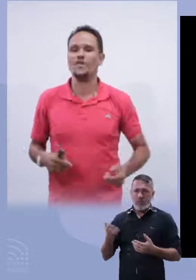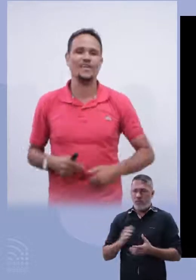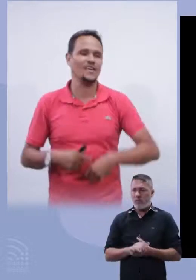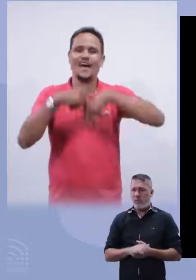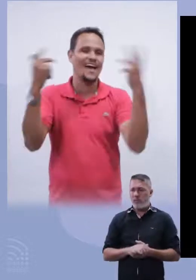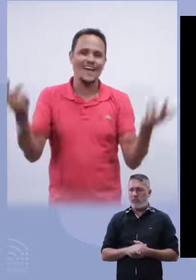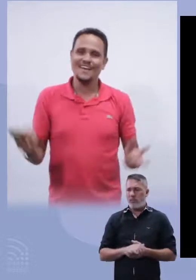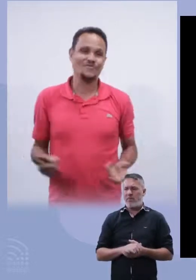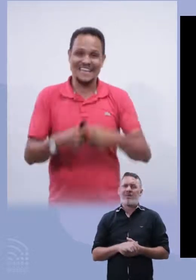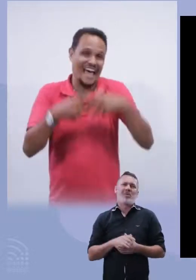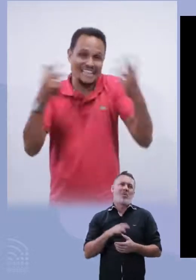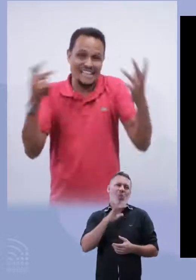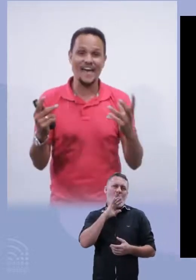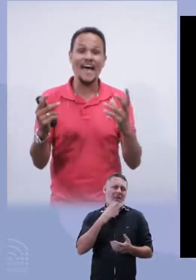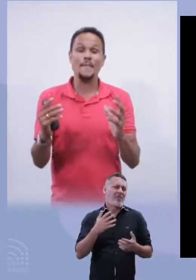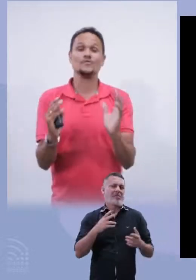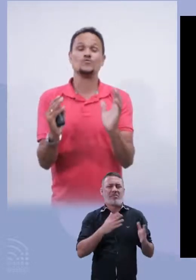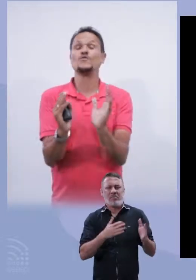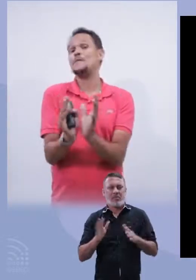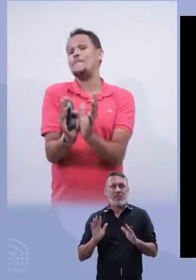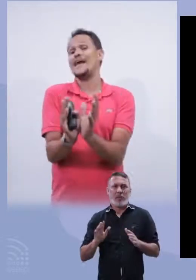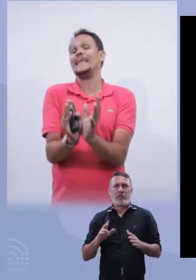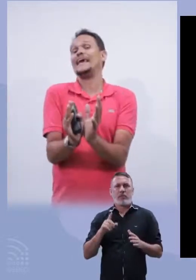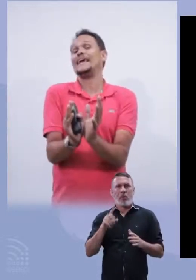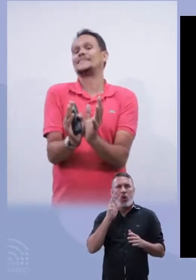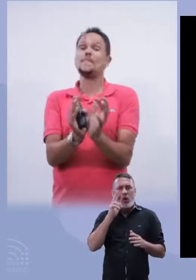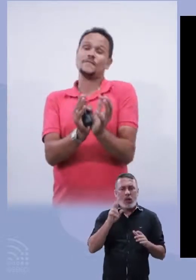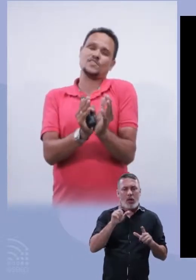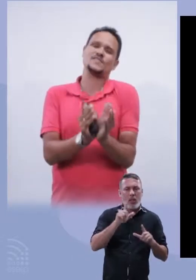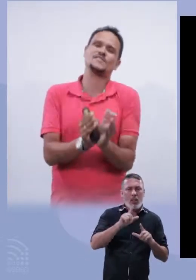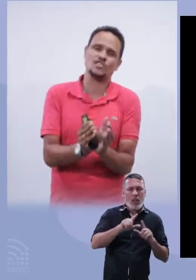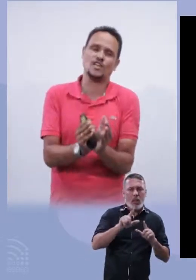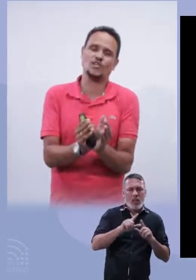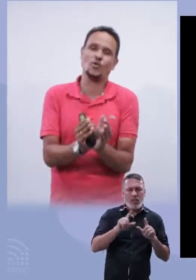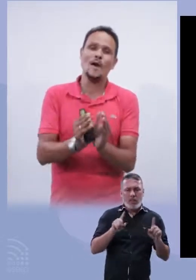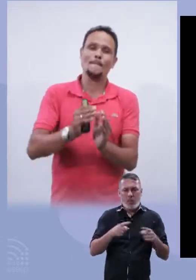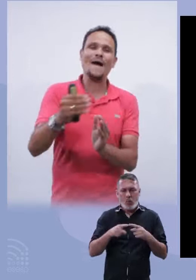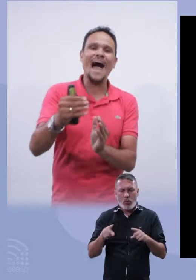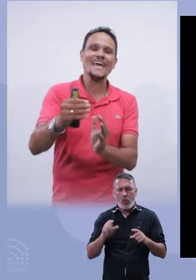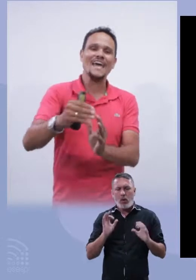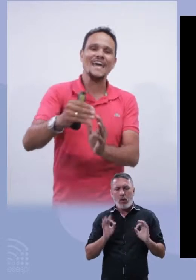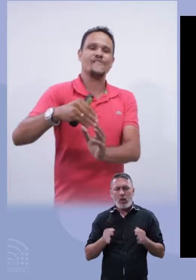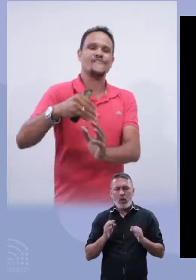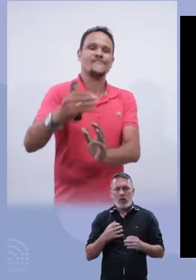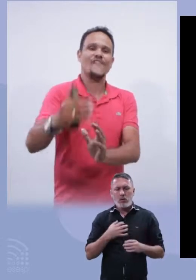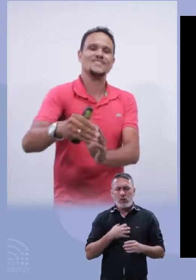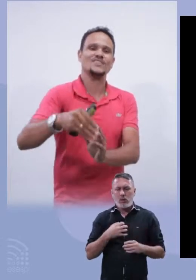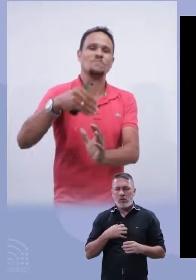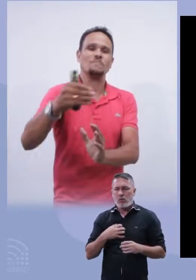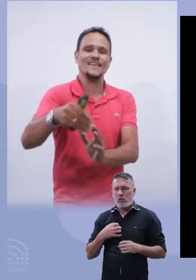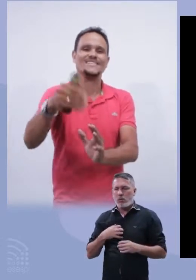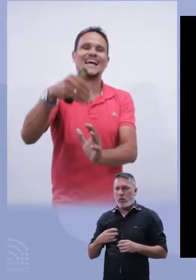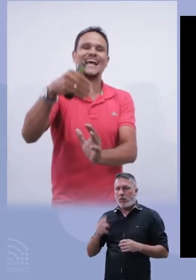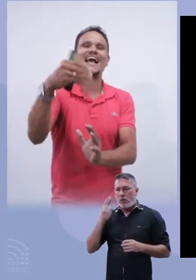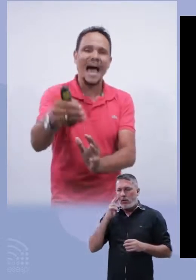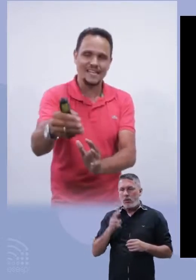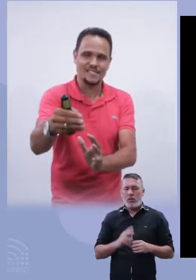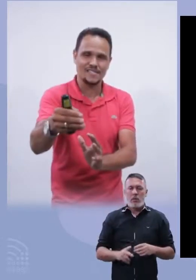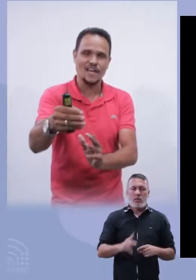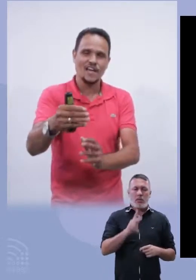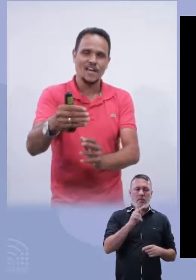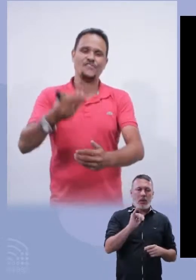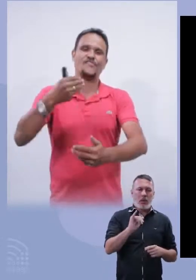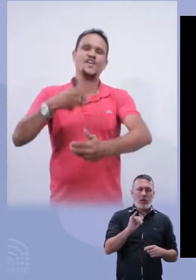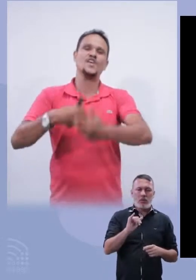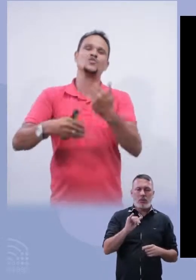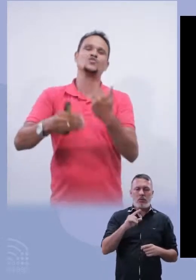batido é ruim, né? Não tem nada a ver, mas quando você pega a letra, tinha sentido. Pai, afasta de mim esse